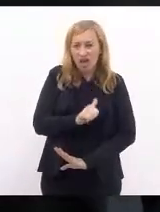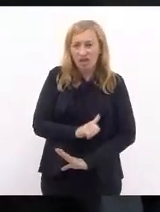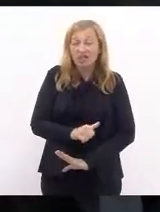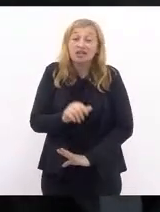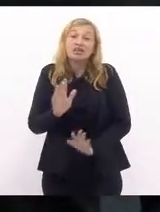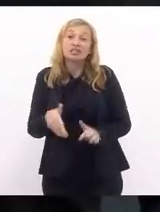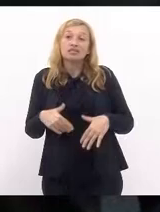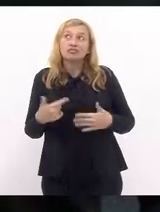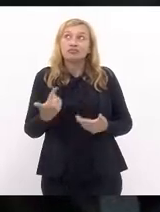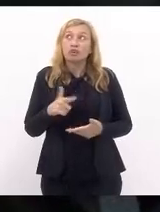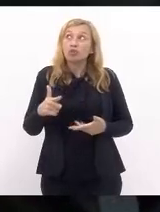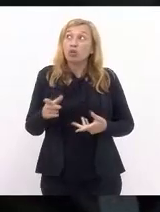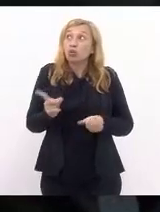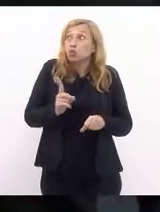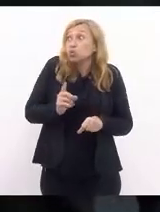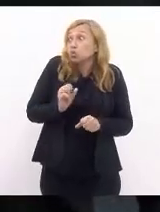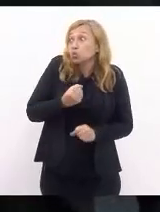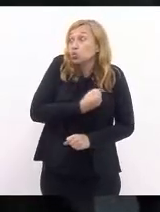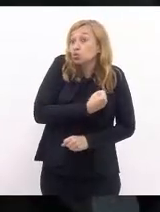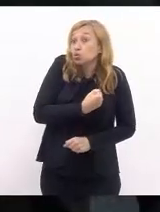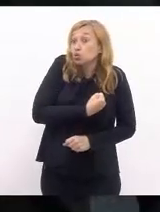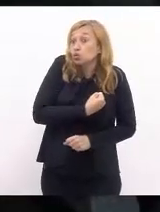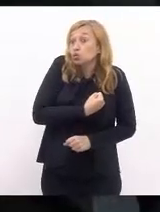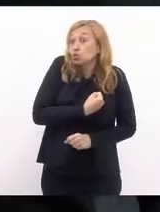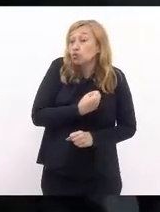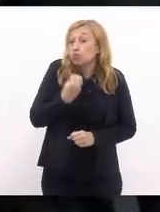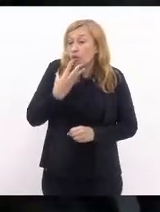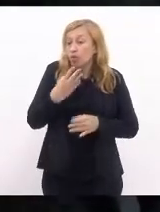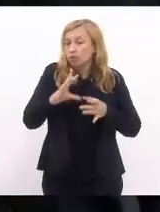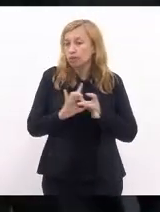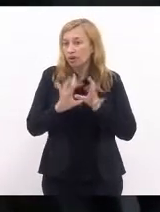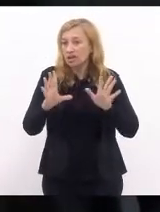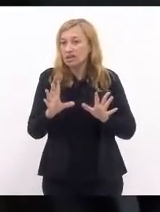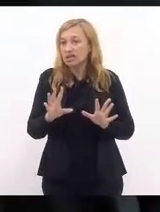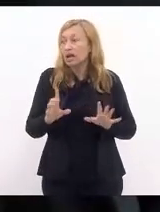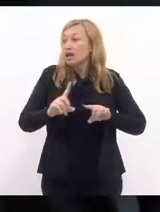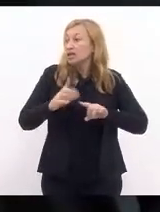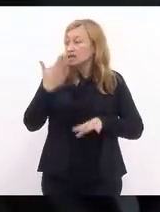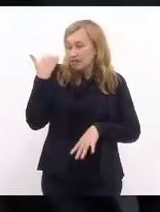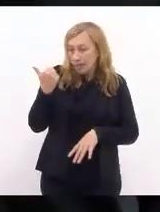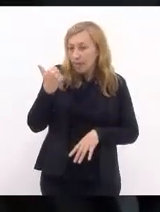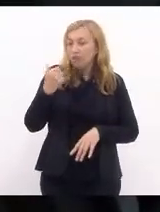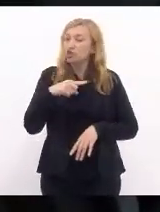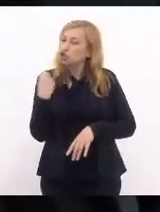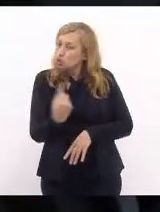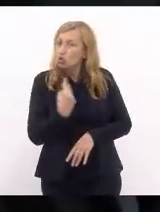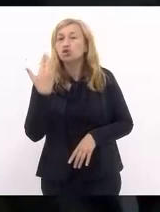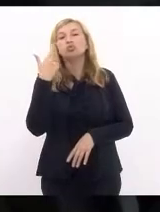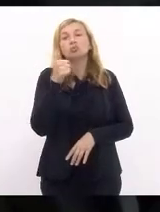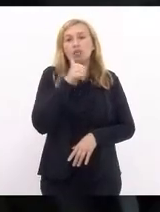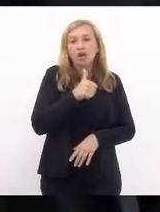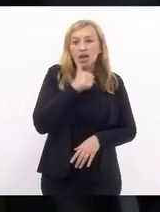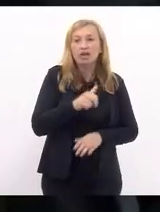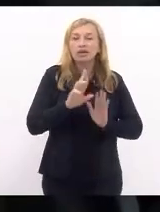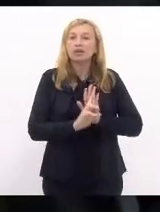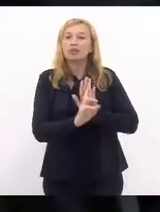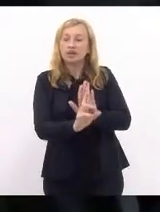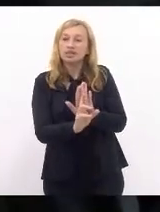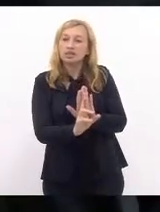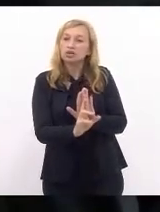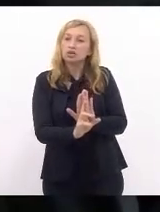enfim Ainda não temos um a democracia completa porque a gente sabe que nós mulheres